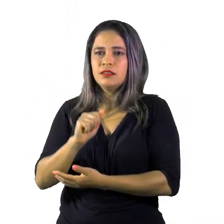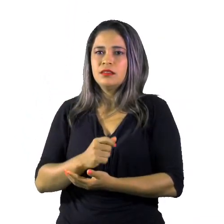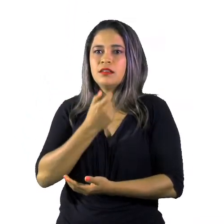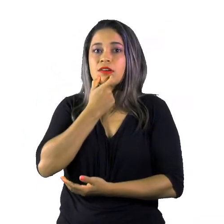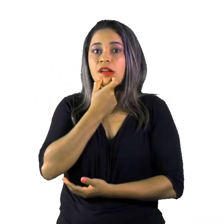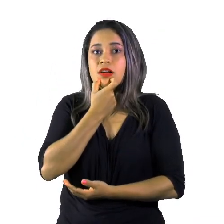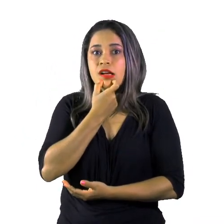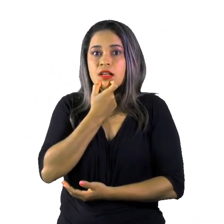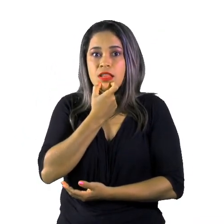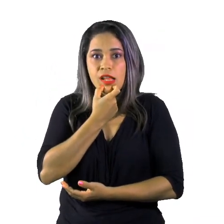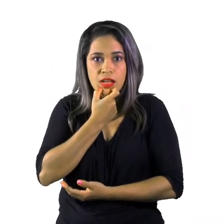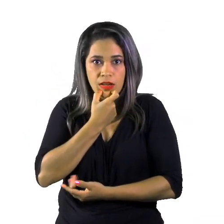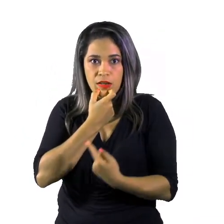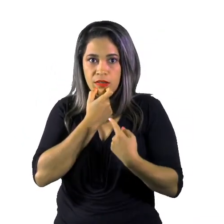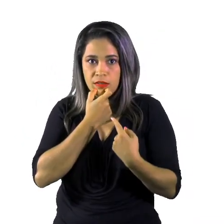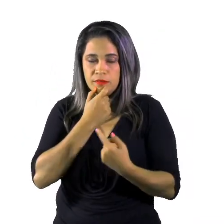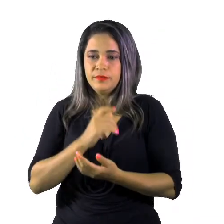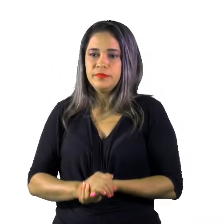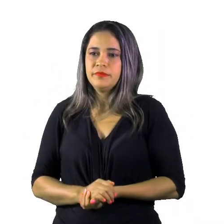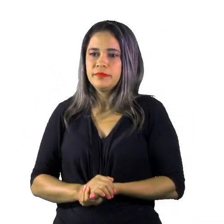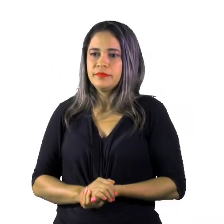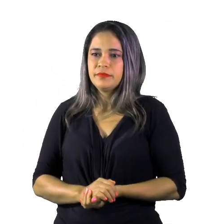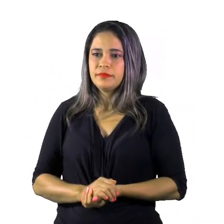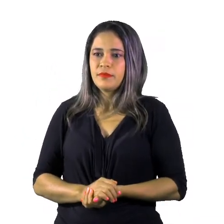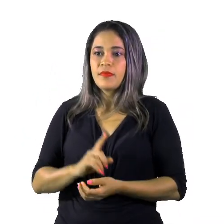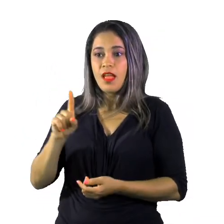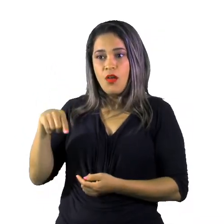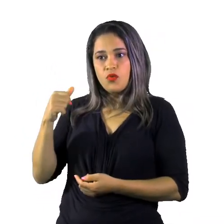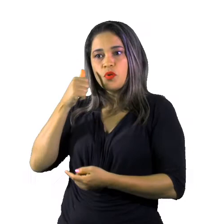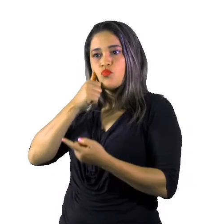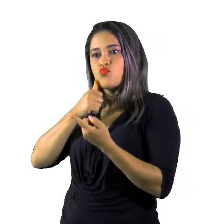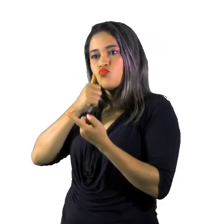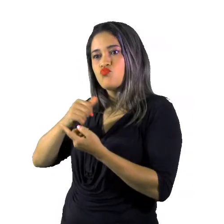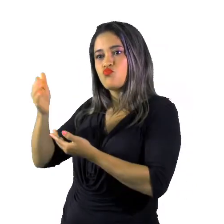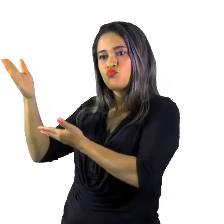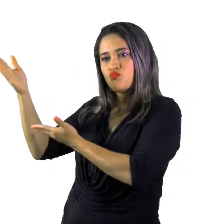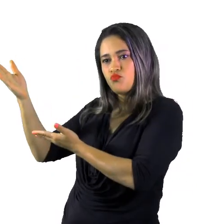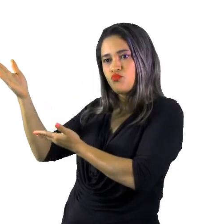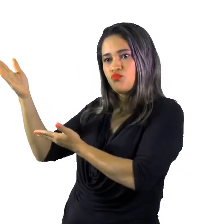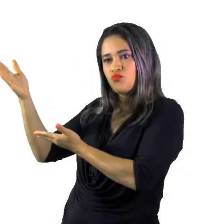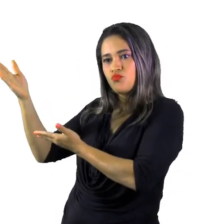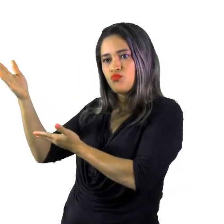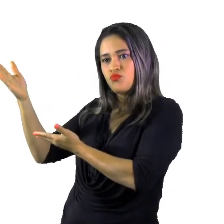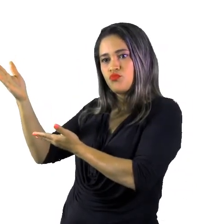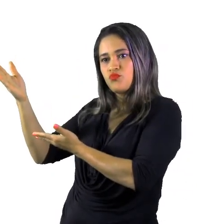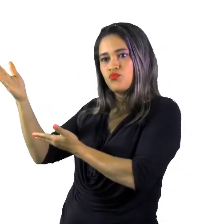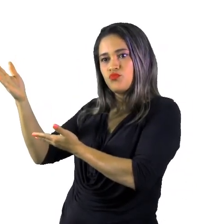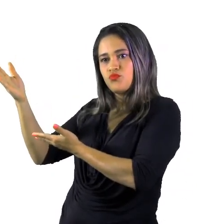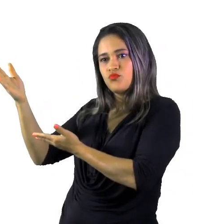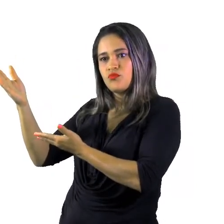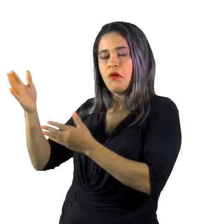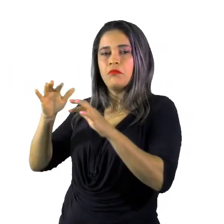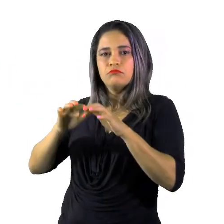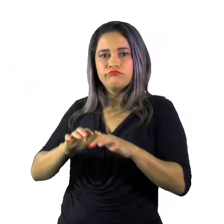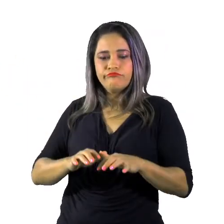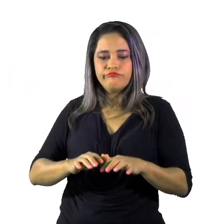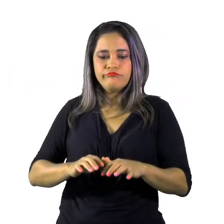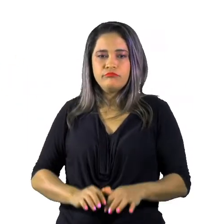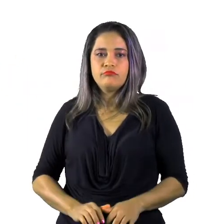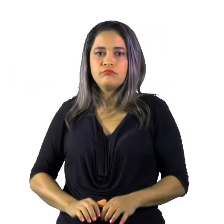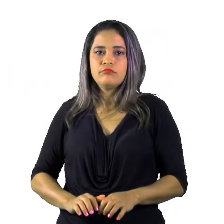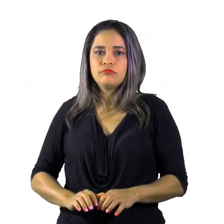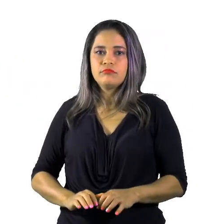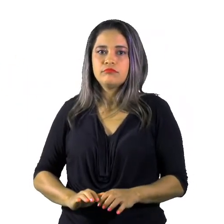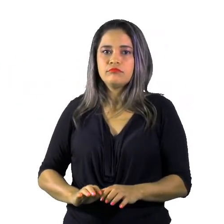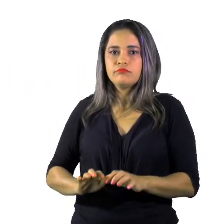próxima imagem você tem o quê? Mulheres nas máquinas têxteis dessa época da